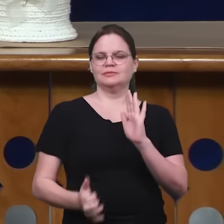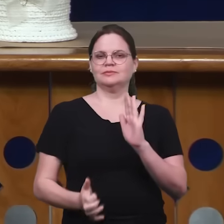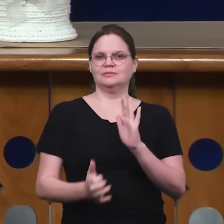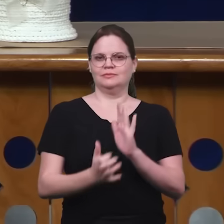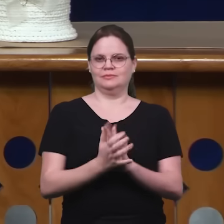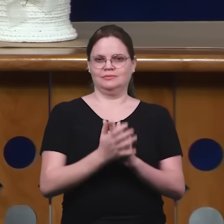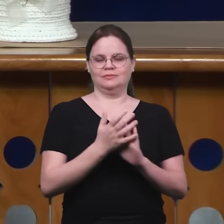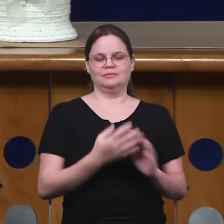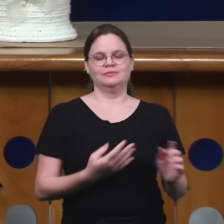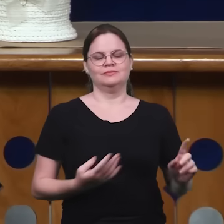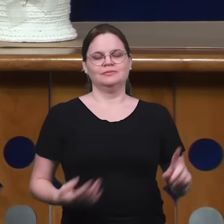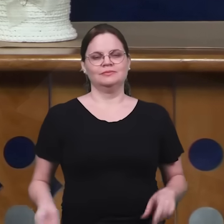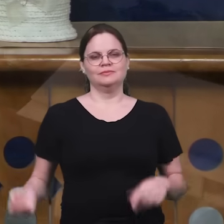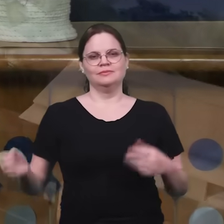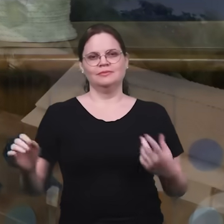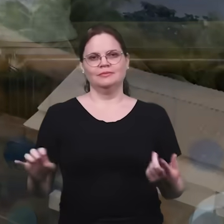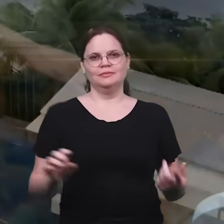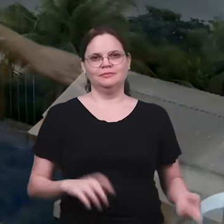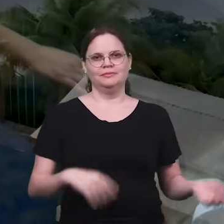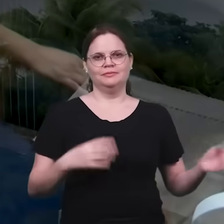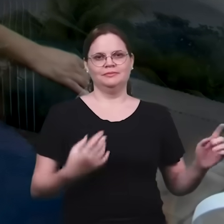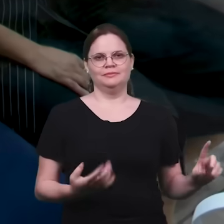de louvor ao nosso Deus.